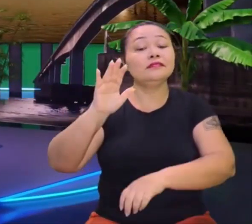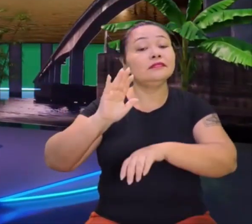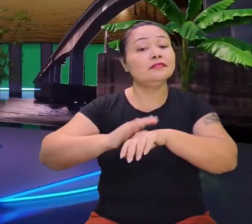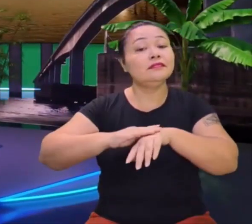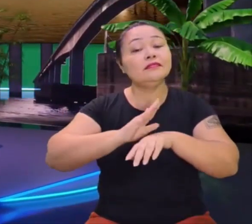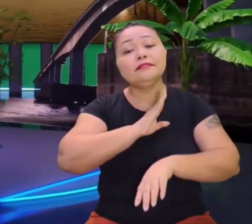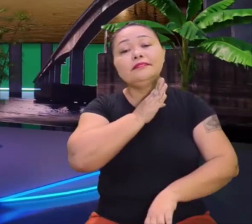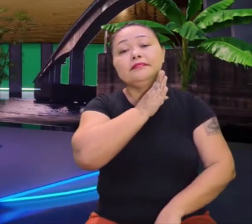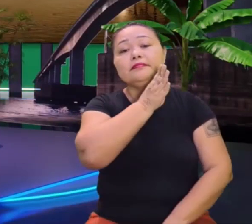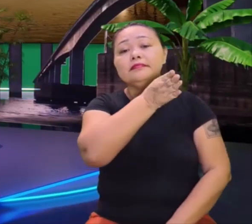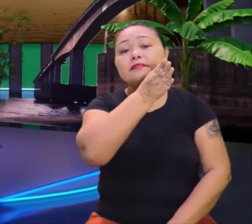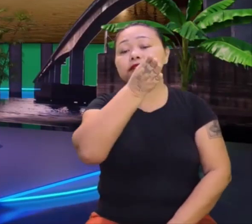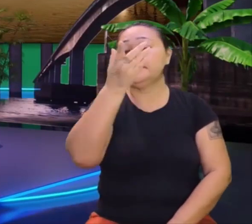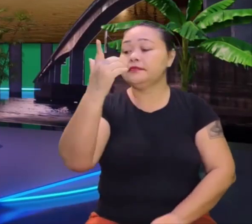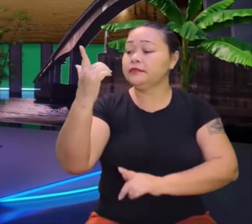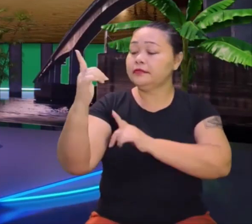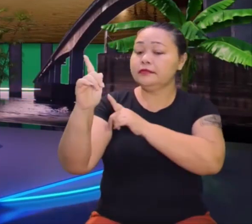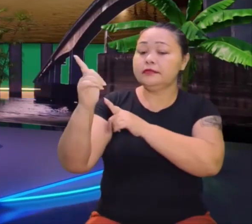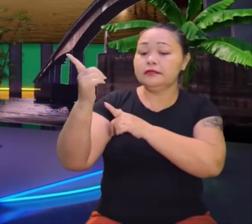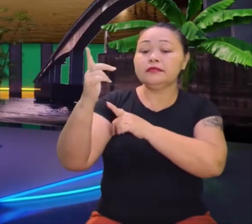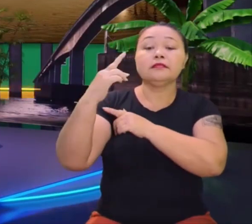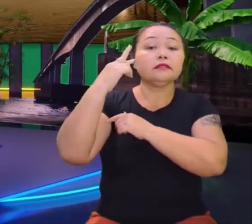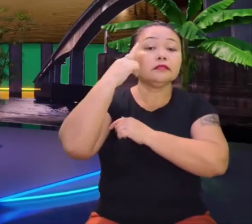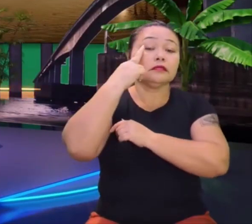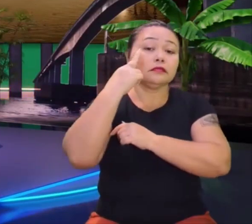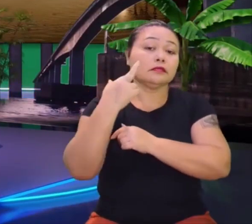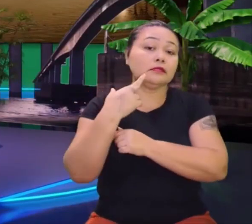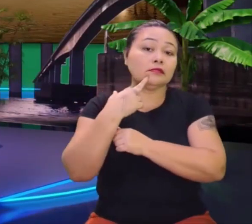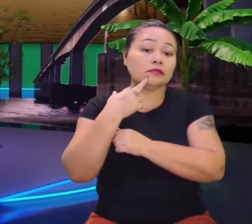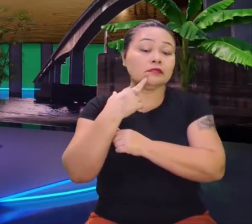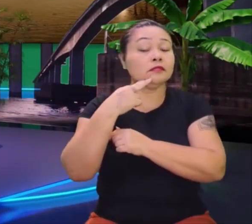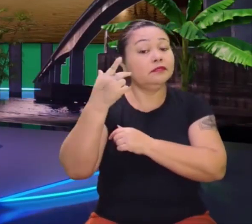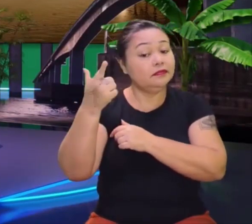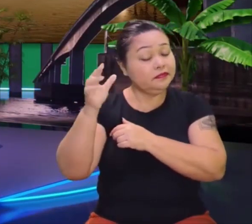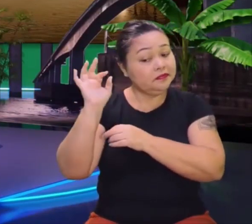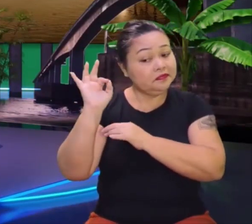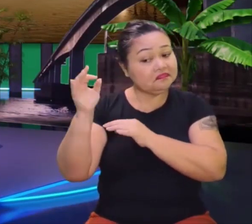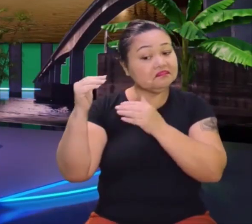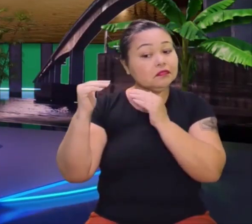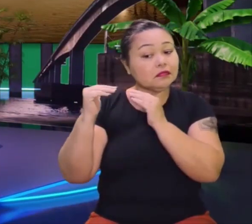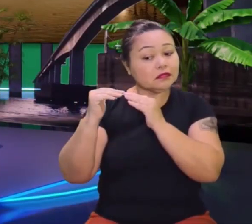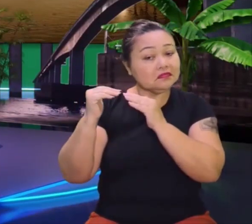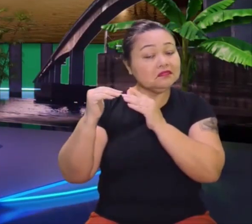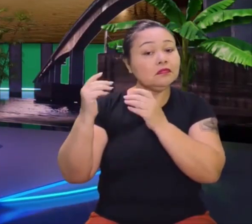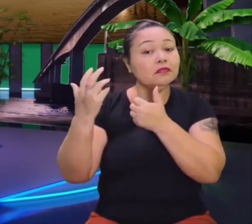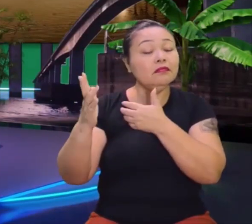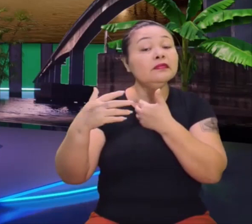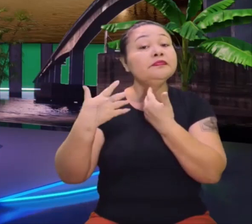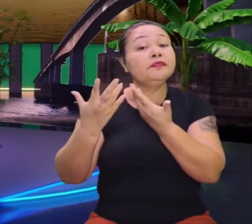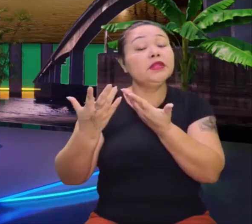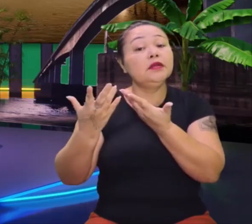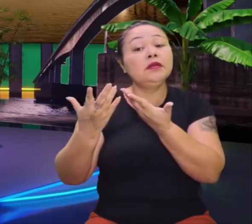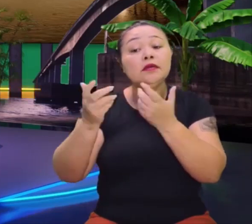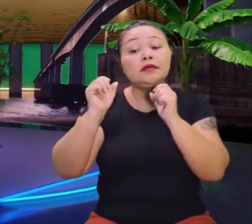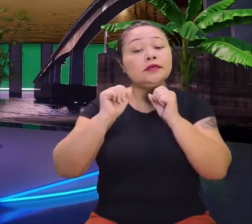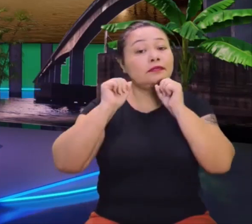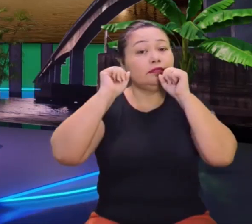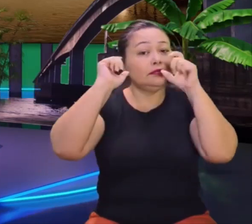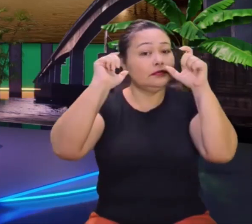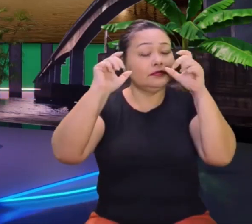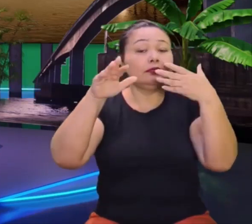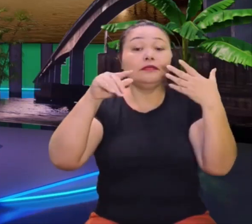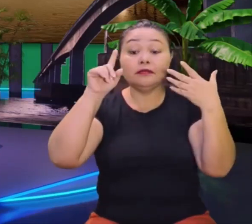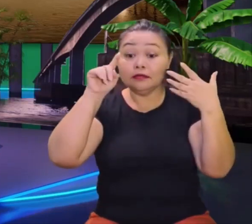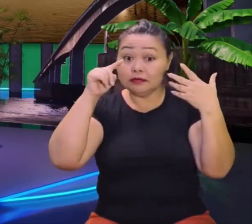mais uma jornada de Geografia de Rondônia. Exatamente, professor Jorge. E é o seguinte, galera, fiquem ligados porque